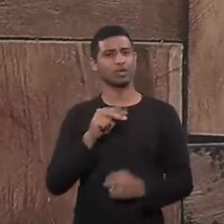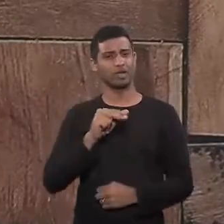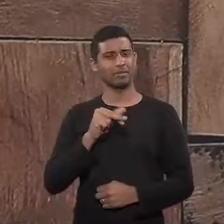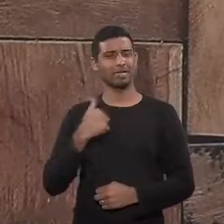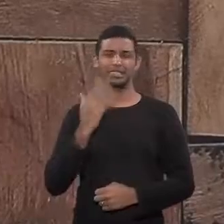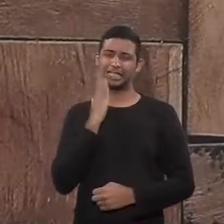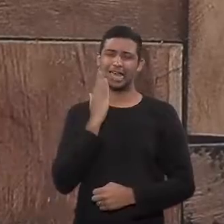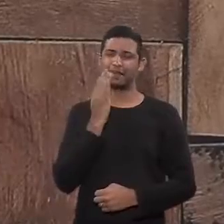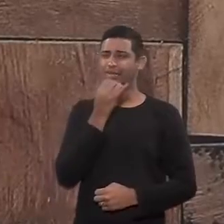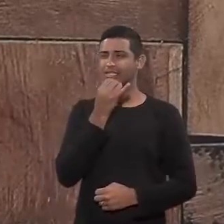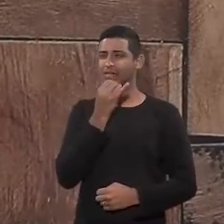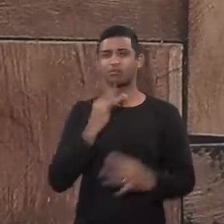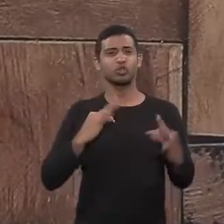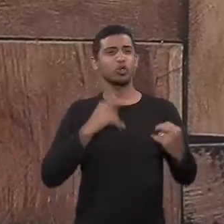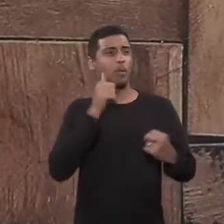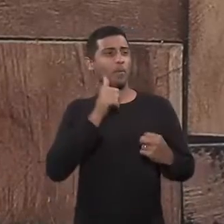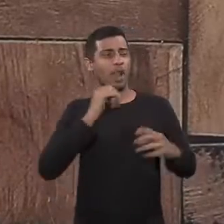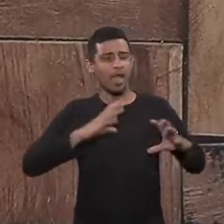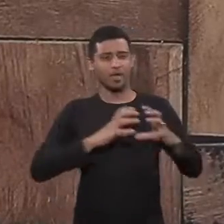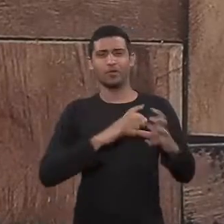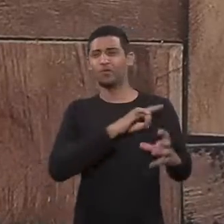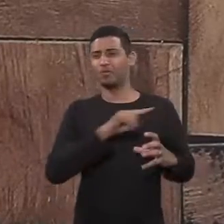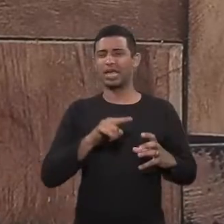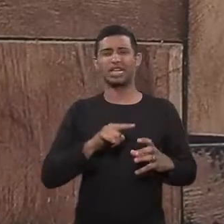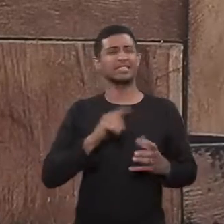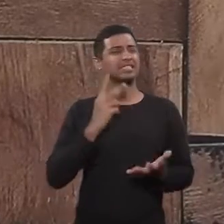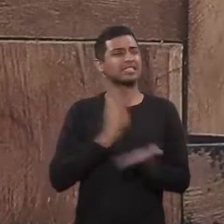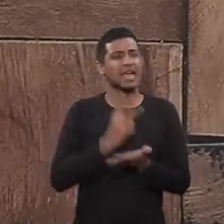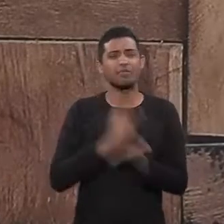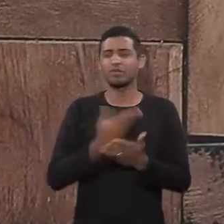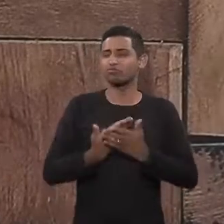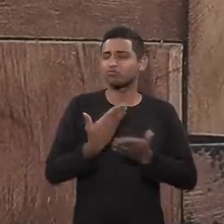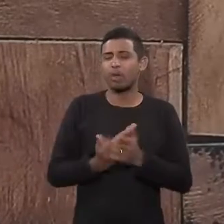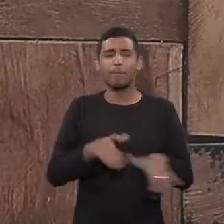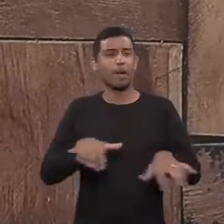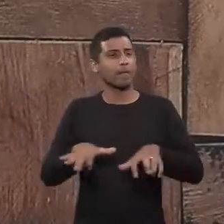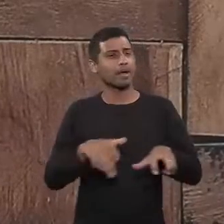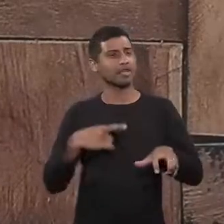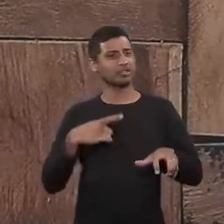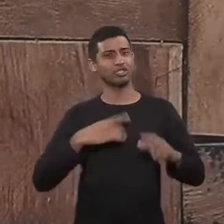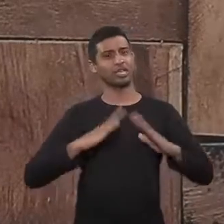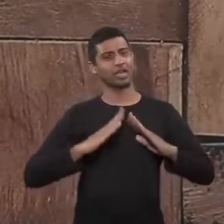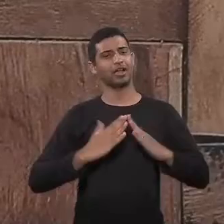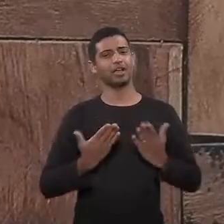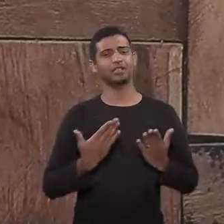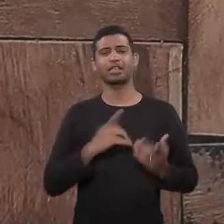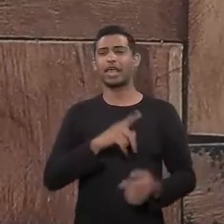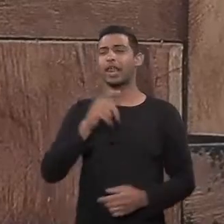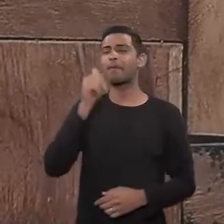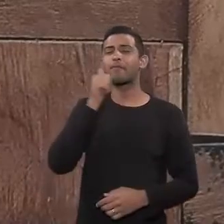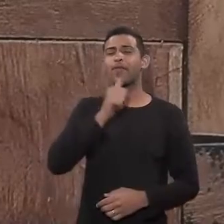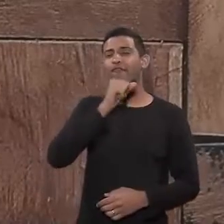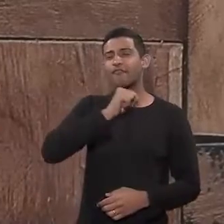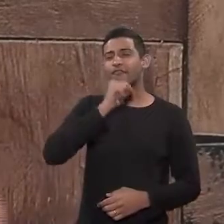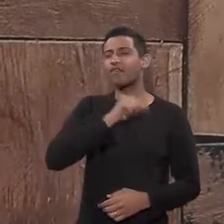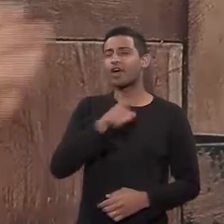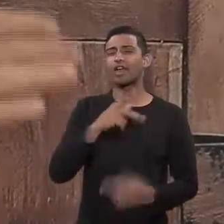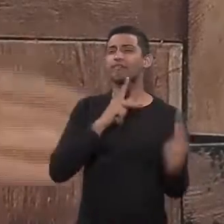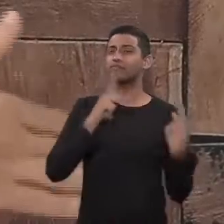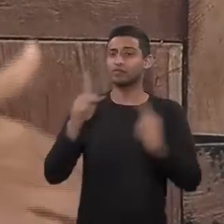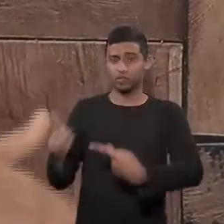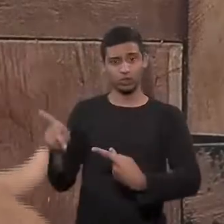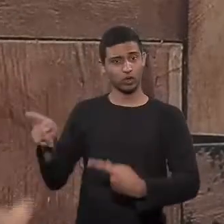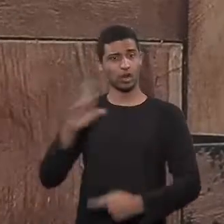sabe aquela época, assim, que todas as meninas estudaram piano, tinha piano em casa. Então, aí a minha avó, numa dessas